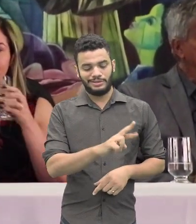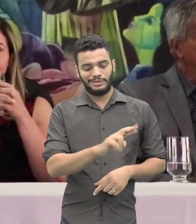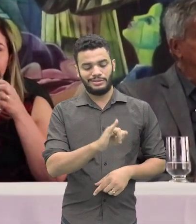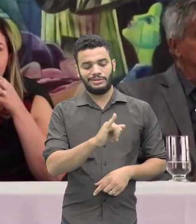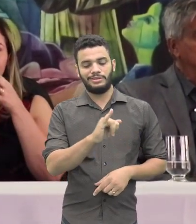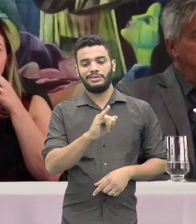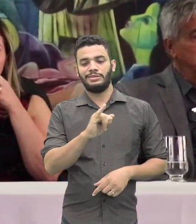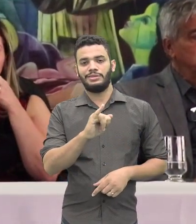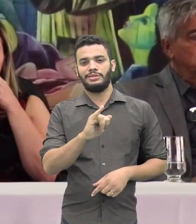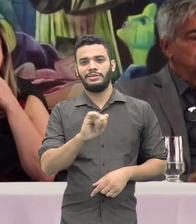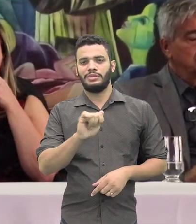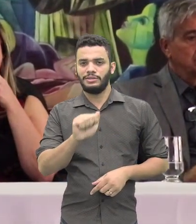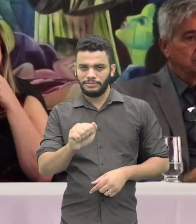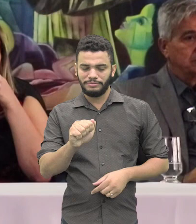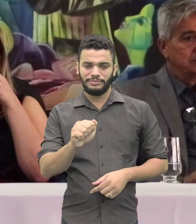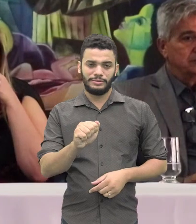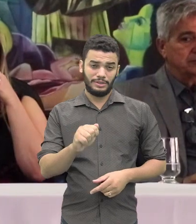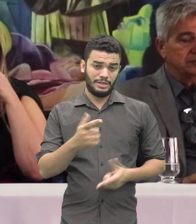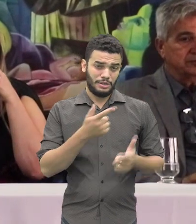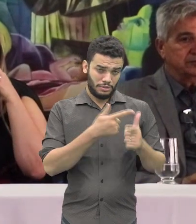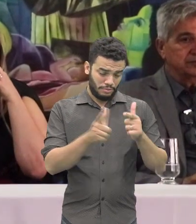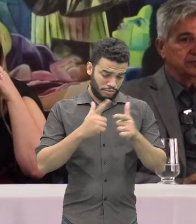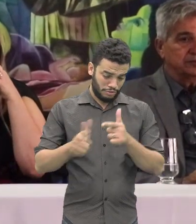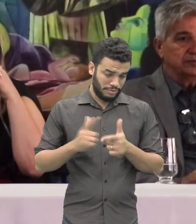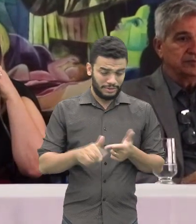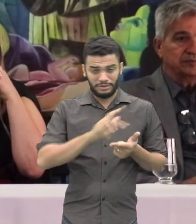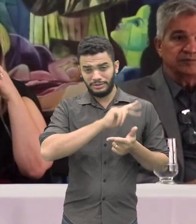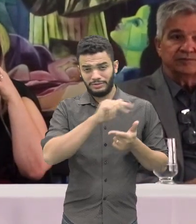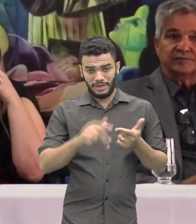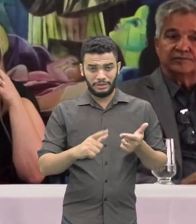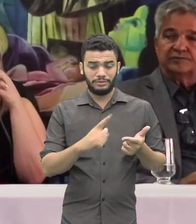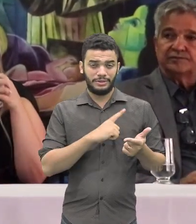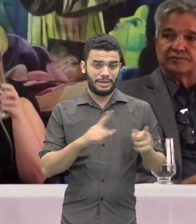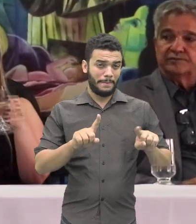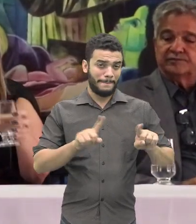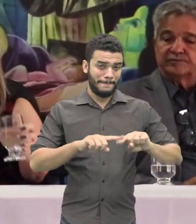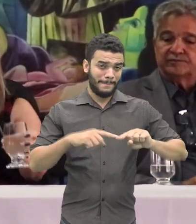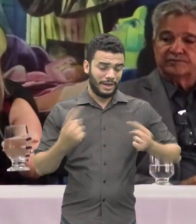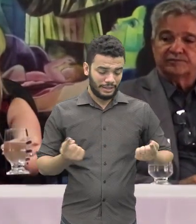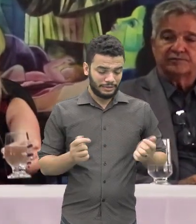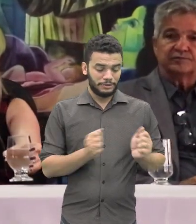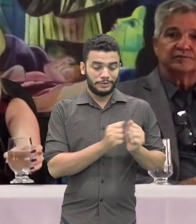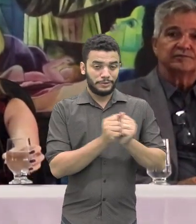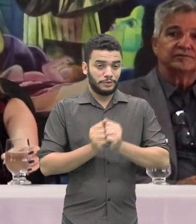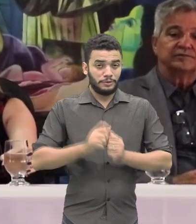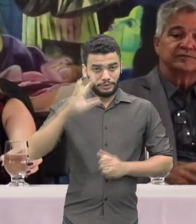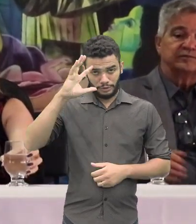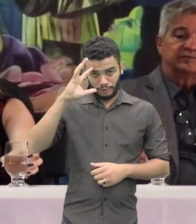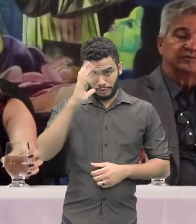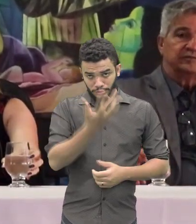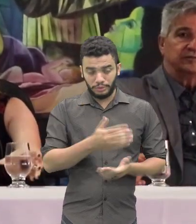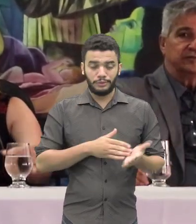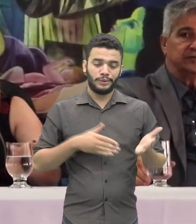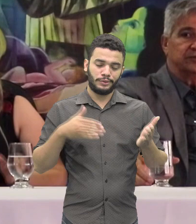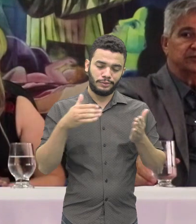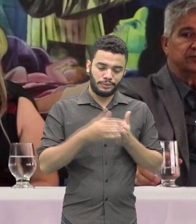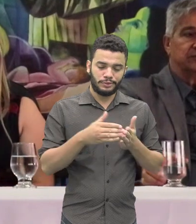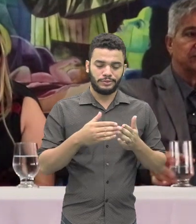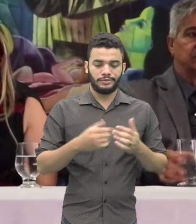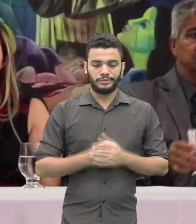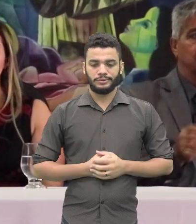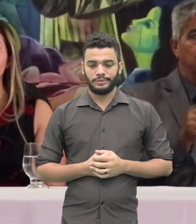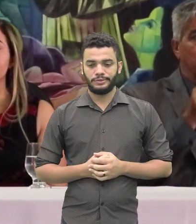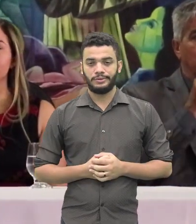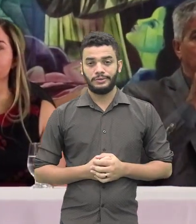os problemas são muitos né Às vezes a burocracia nos atrapalha a falta de